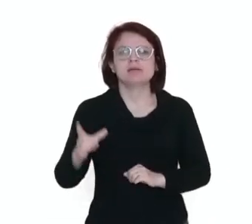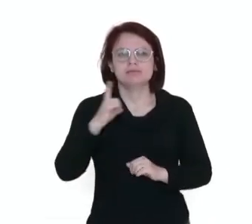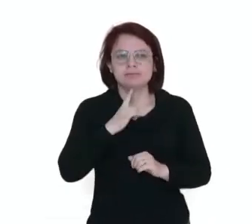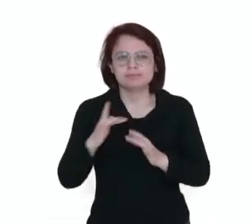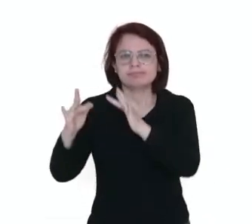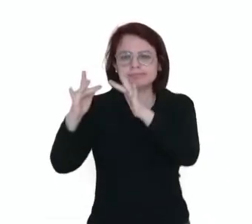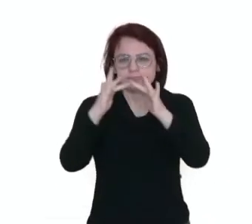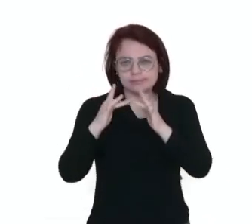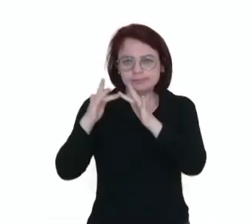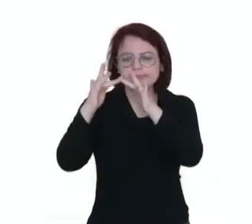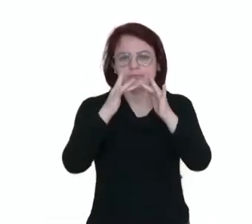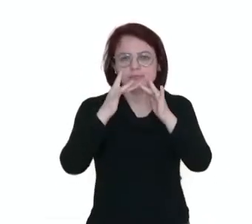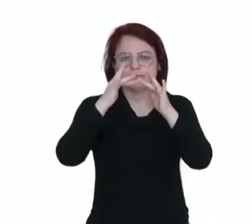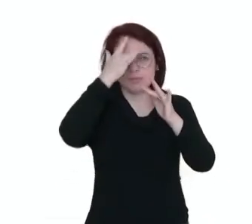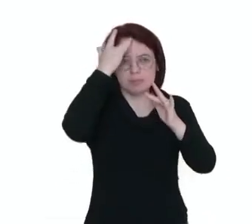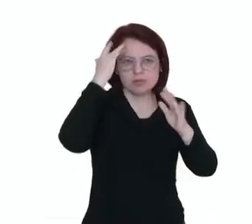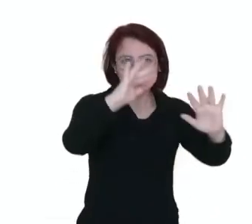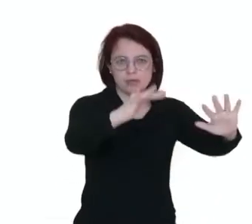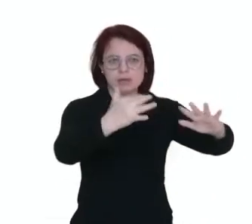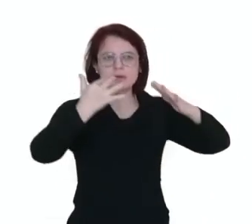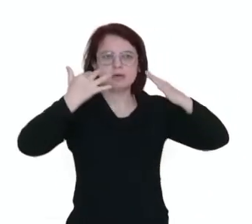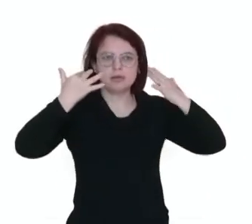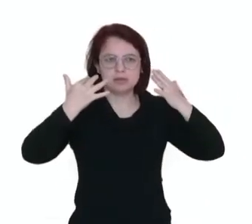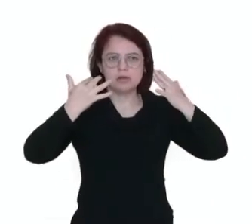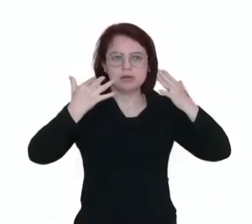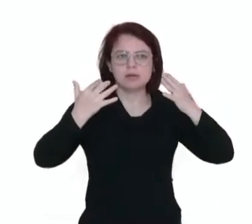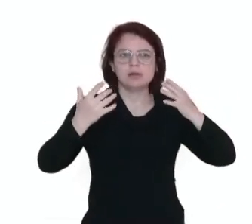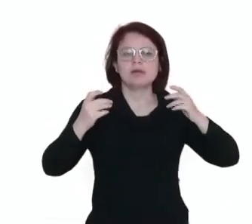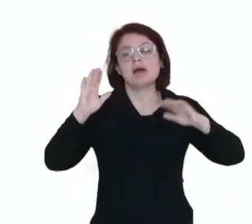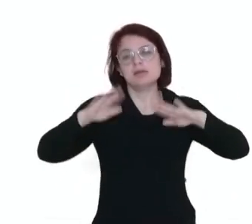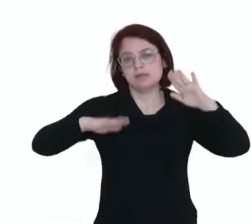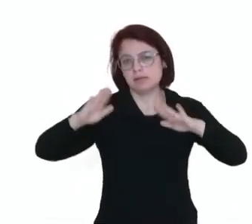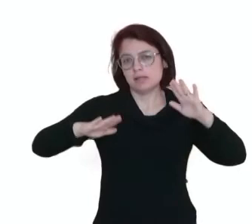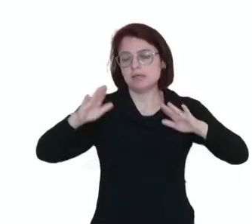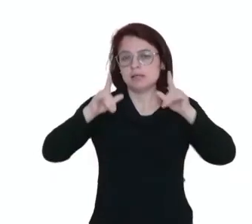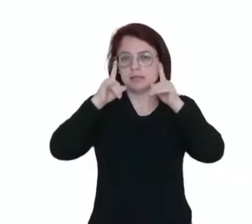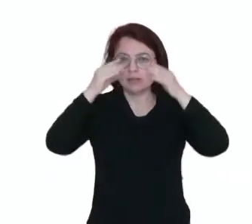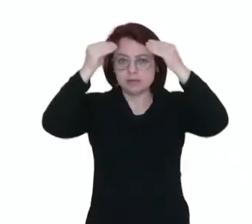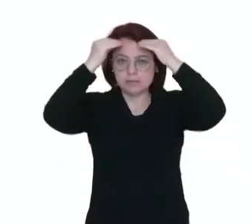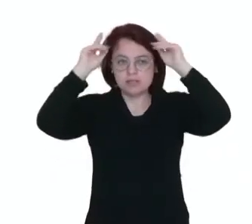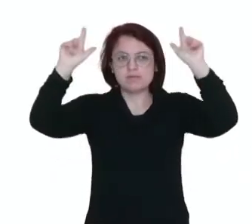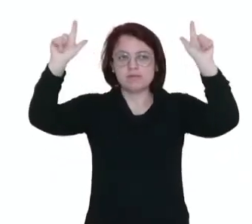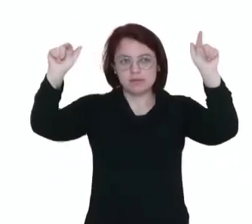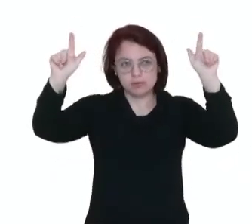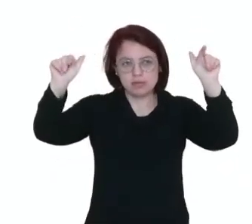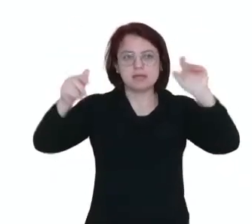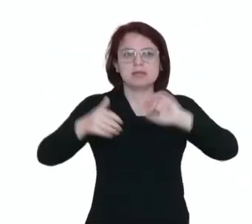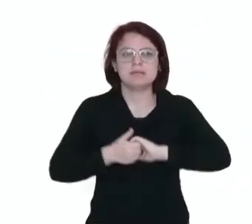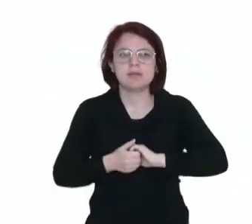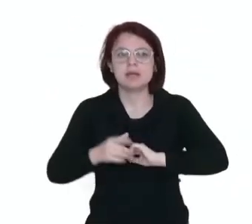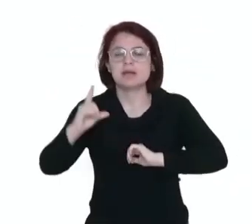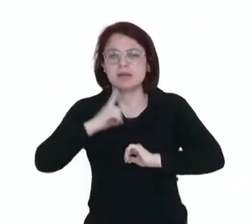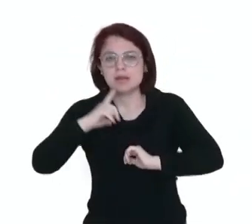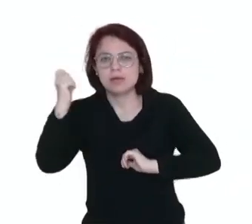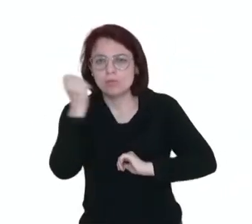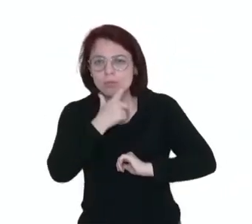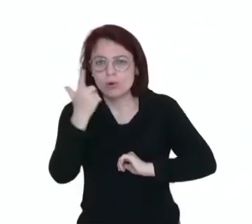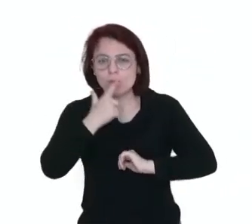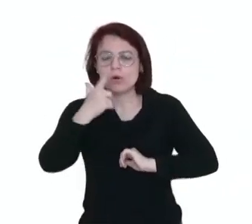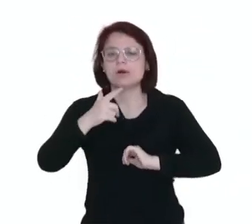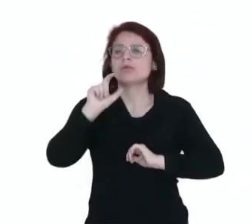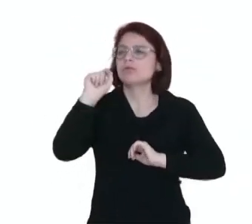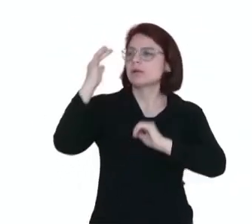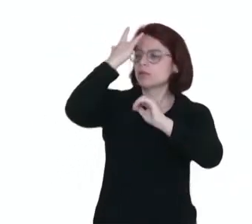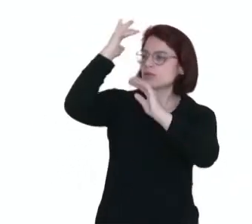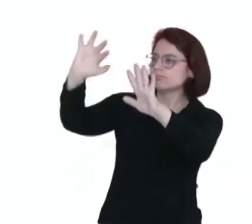ao público geral, né? Uma linguagem figurada, né? Vai ter humor, o que vai chamar a atenção das